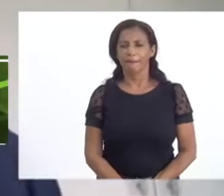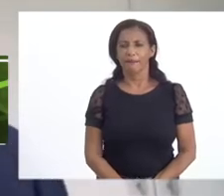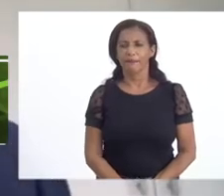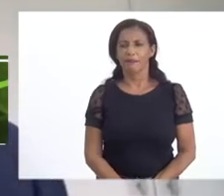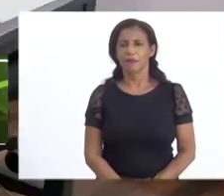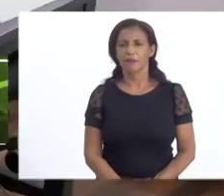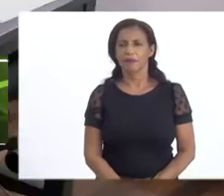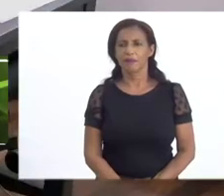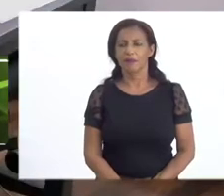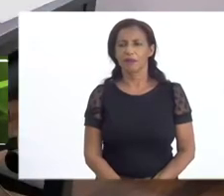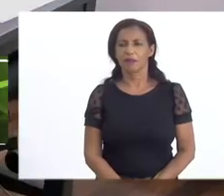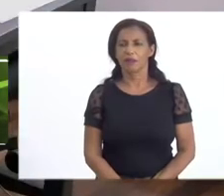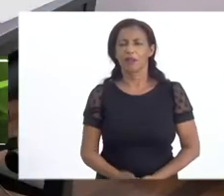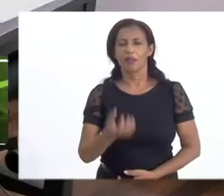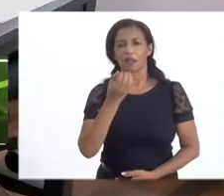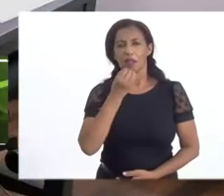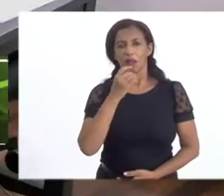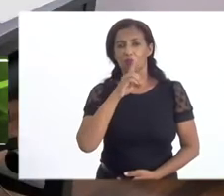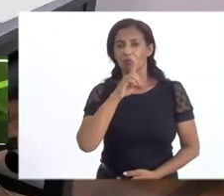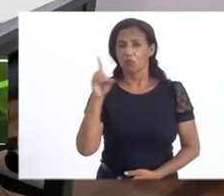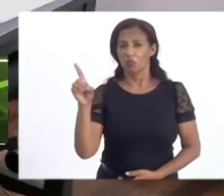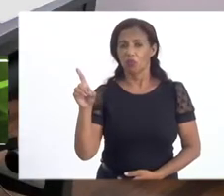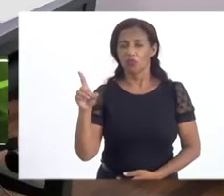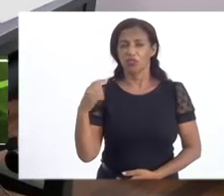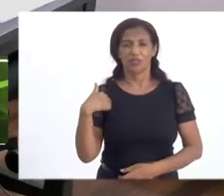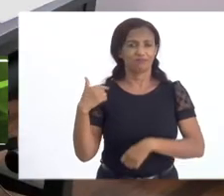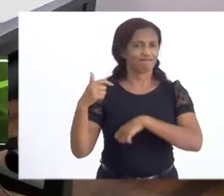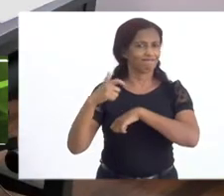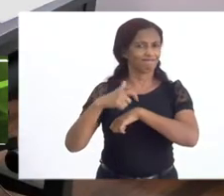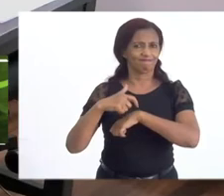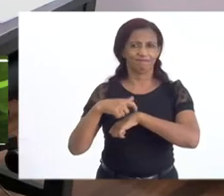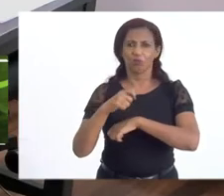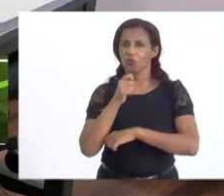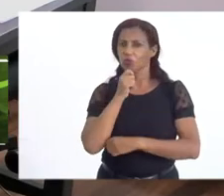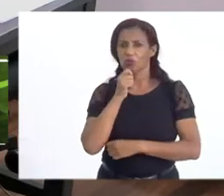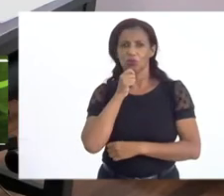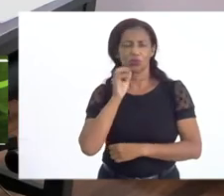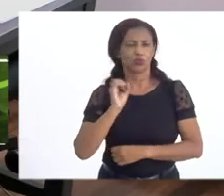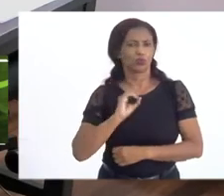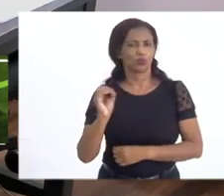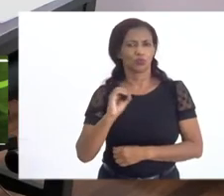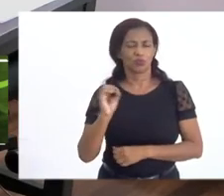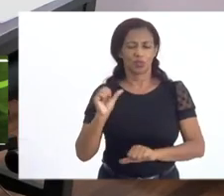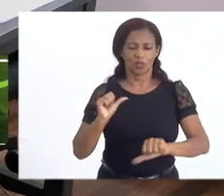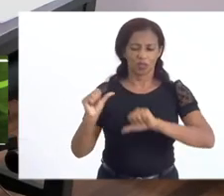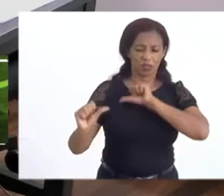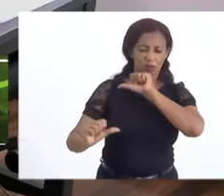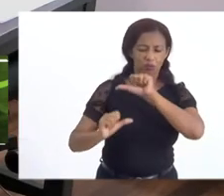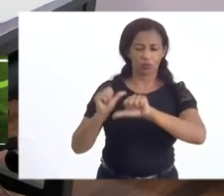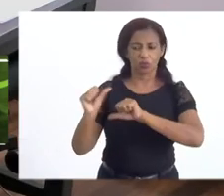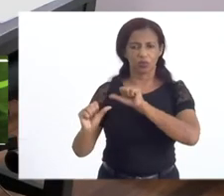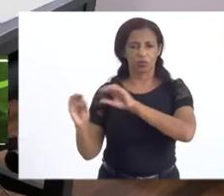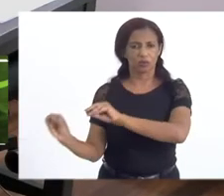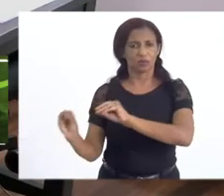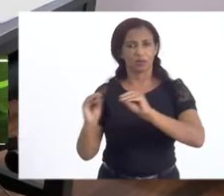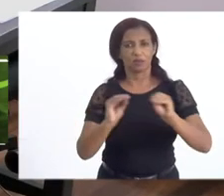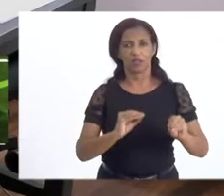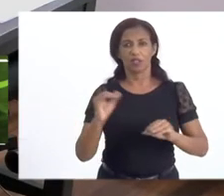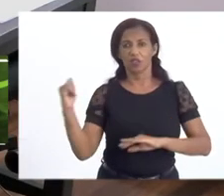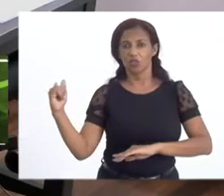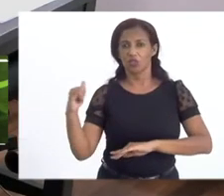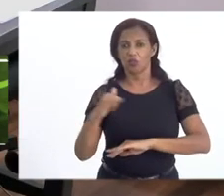Bom dia, deputado. Realmente, não, nesse momento agora, eu não tenho a questão da mudança, né, da transferência de